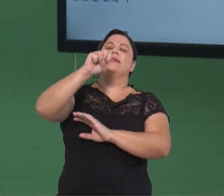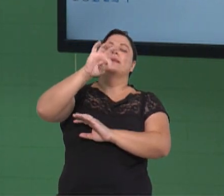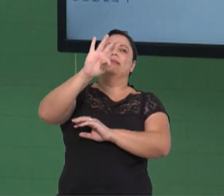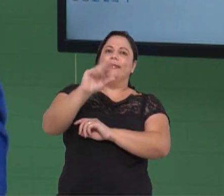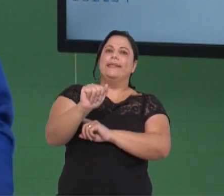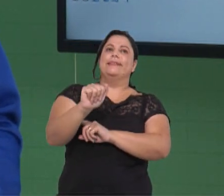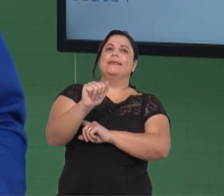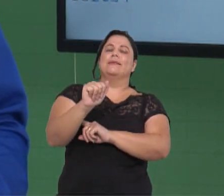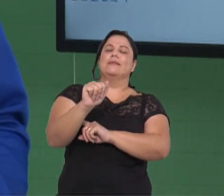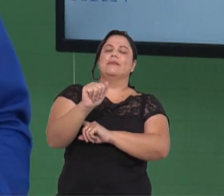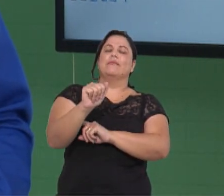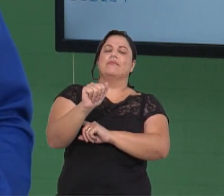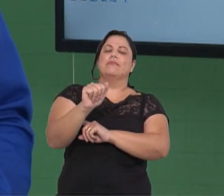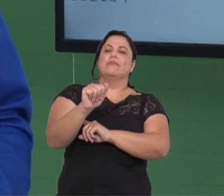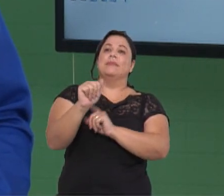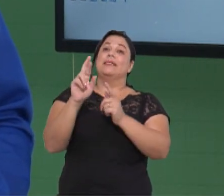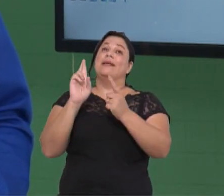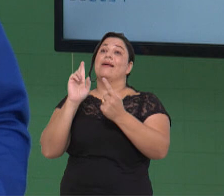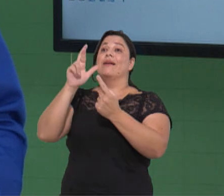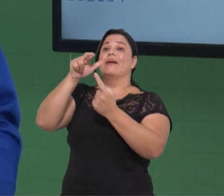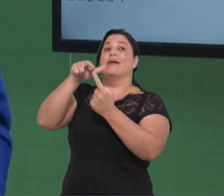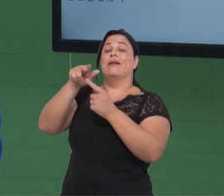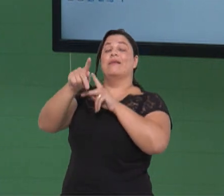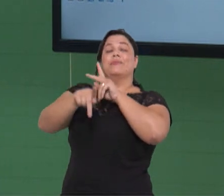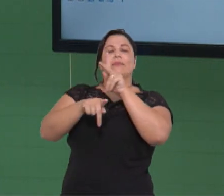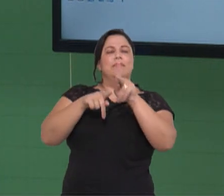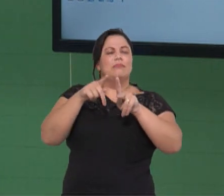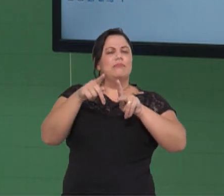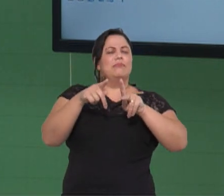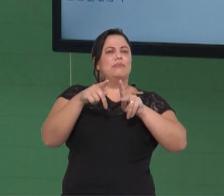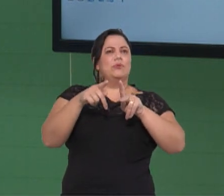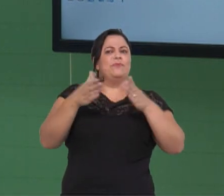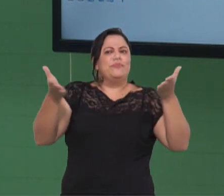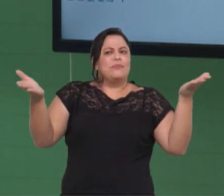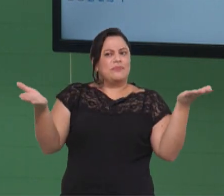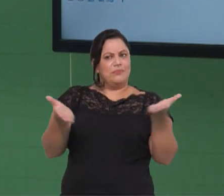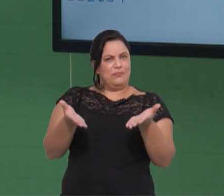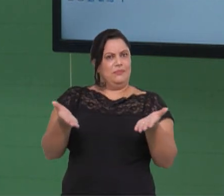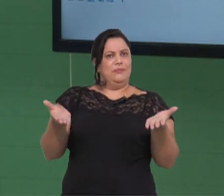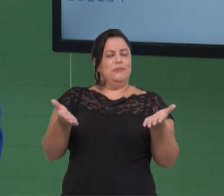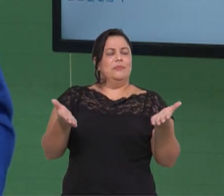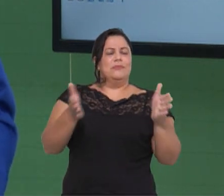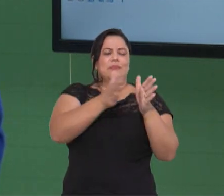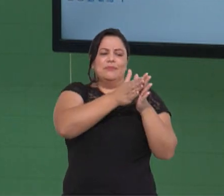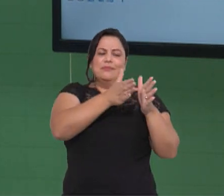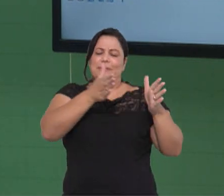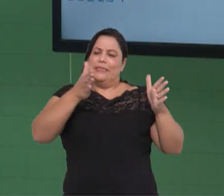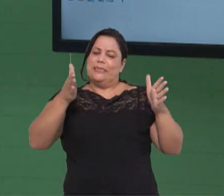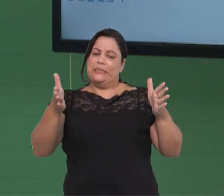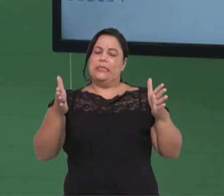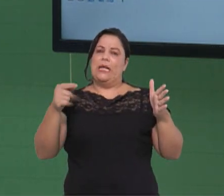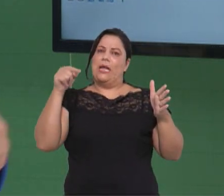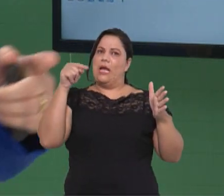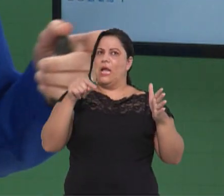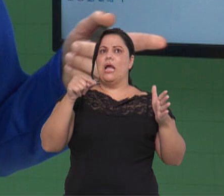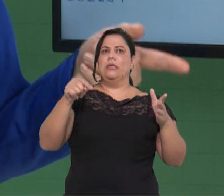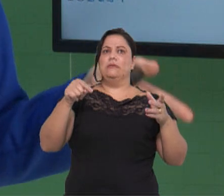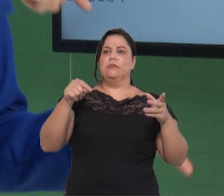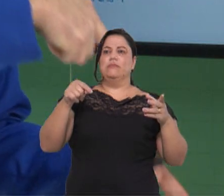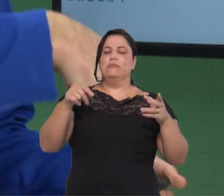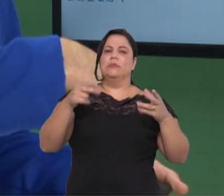etapa da Revolução, nós temos aí não necessariamente uma revolução armada, como